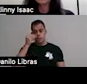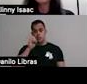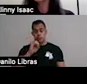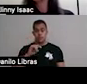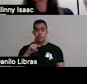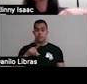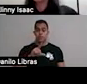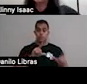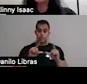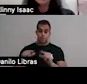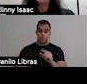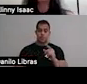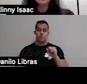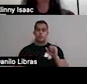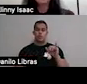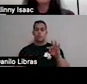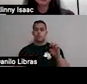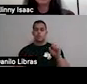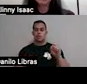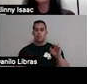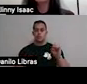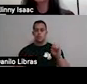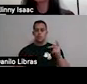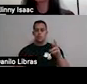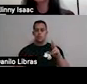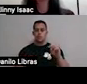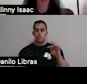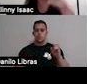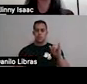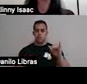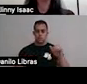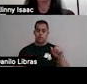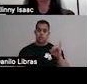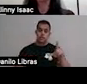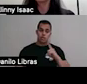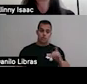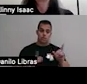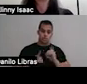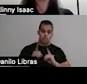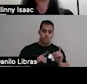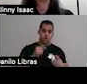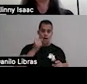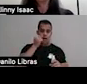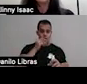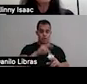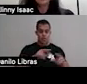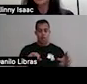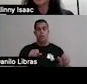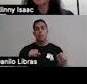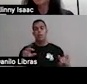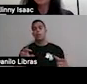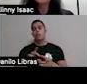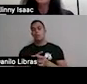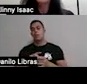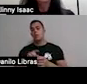síntese proteica ela levaria a estados, né, tipo depressivo em camundongos e poderia estar associada com a depressão em